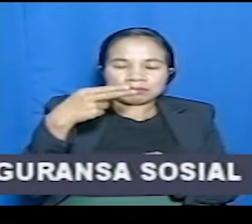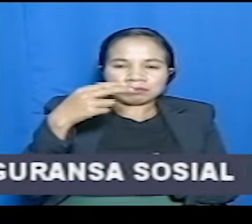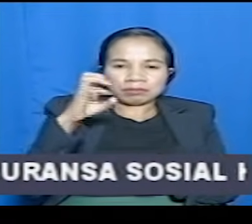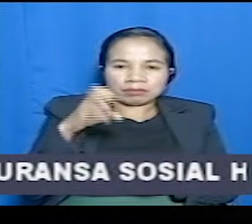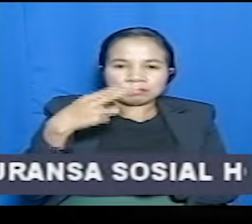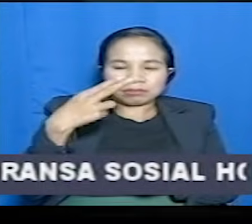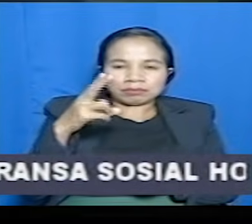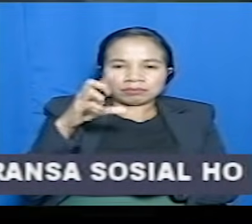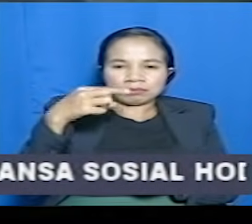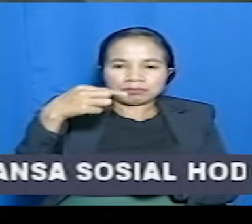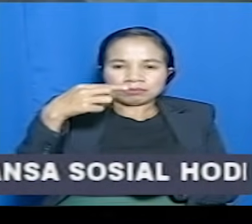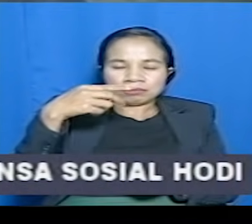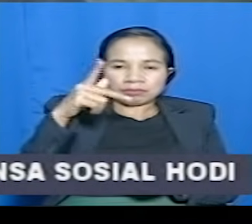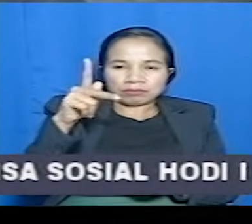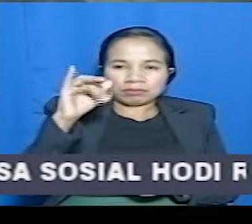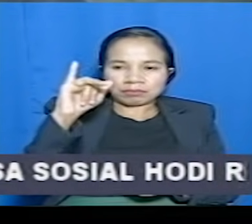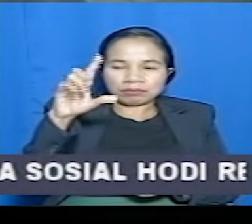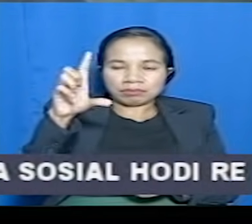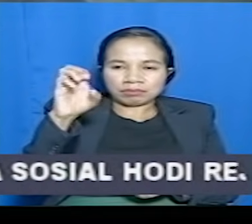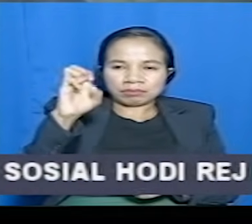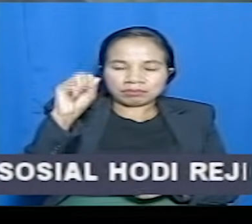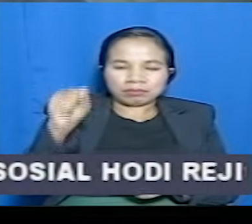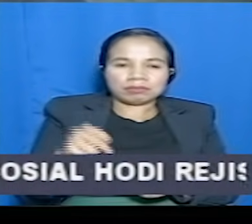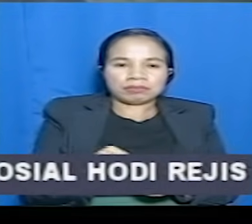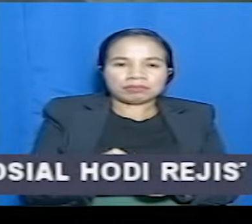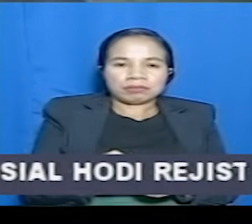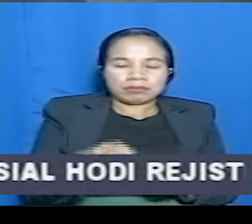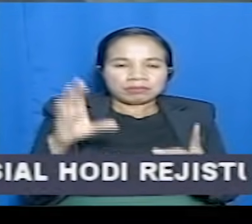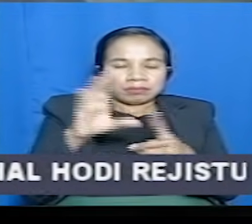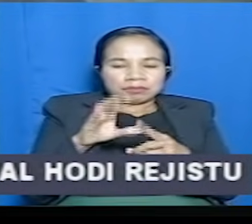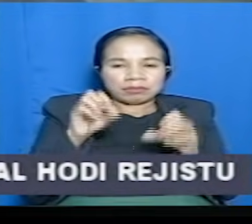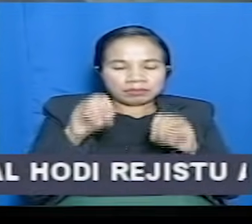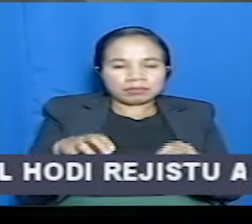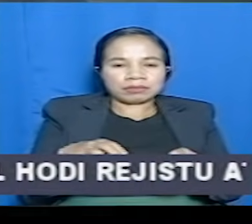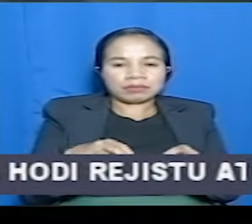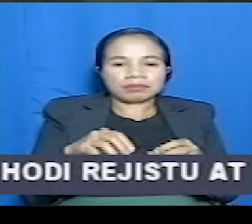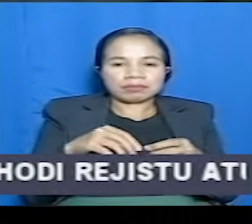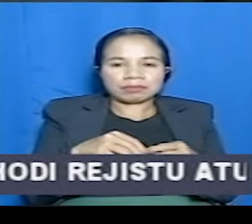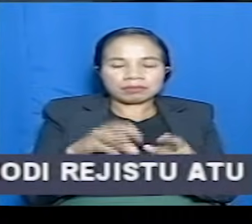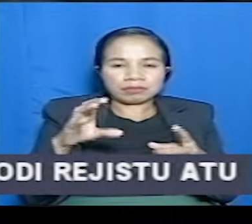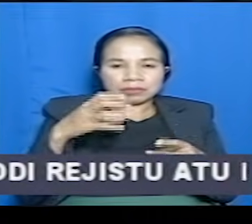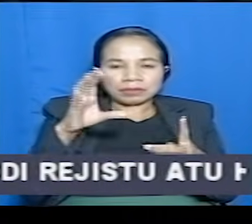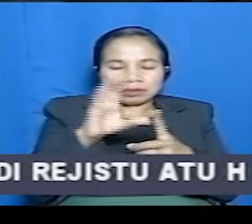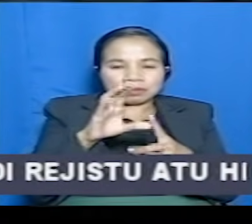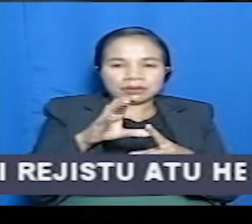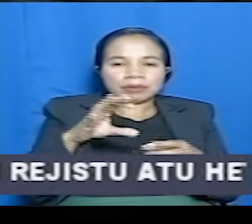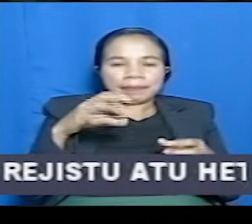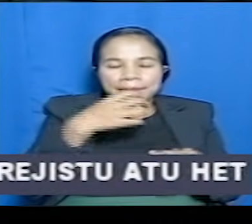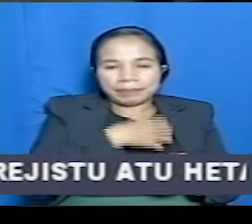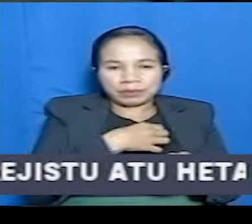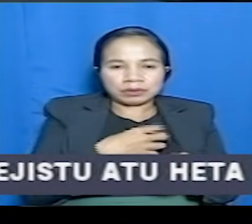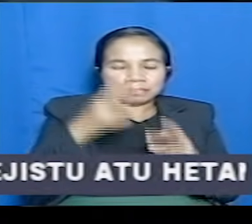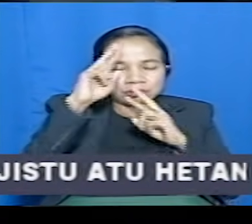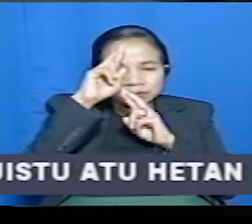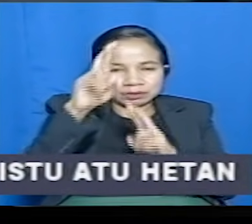Belo Hateten, Comando Senti Lacon, membro Polícia de Aquida, nebe disciplina dia, no respeita